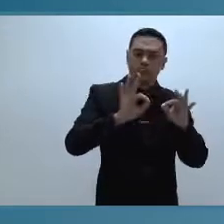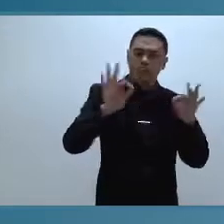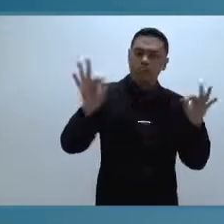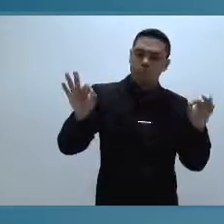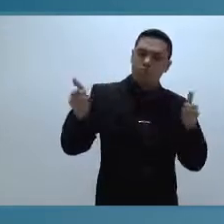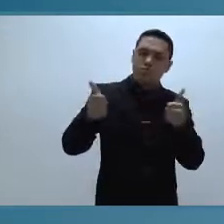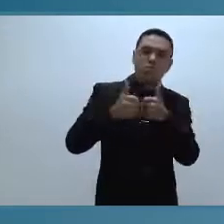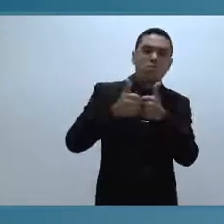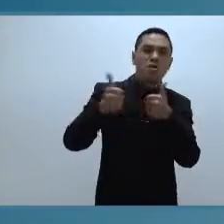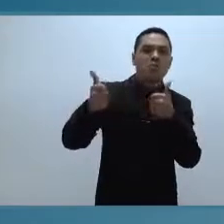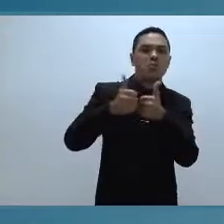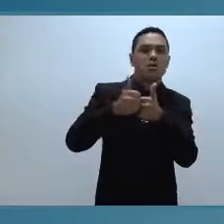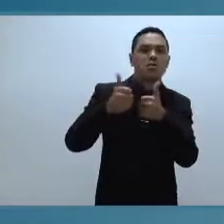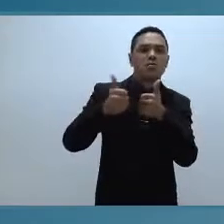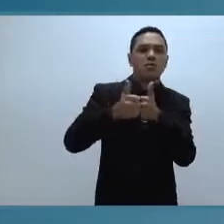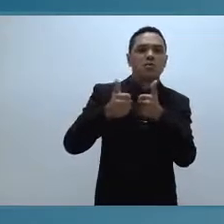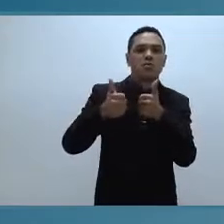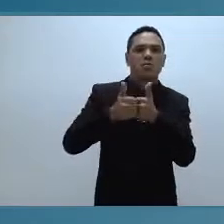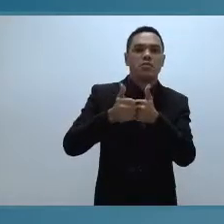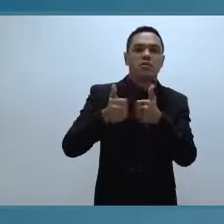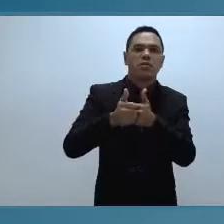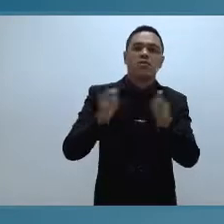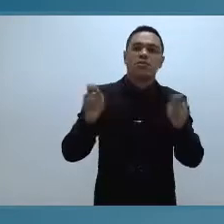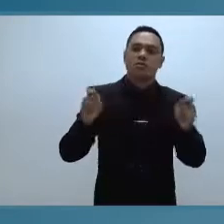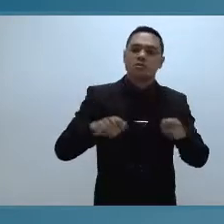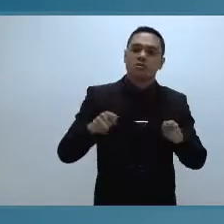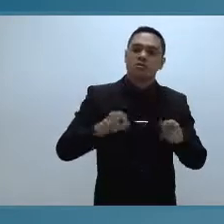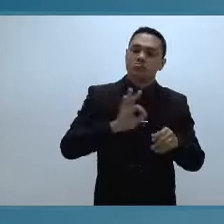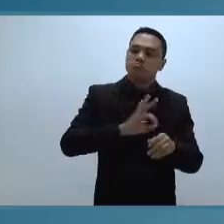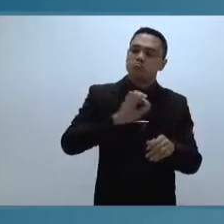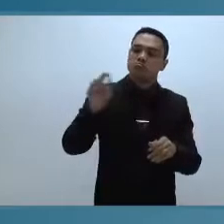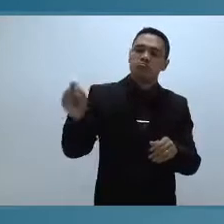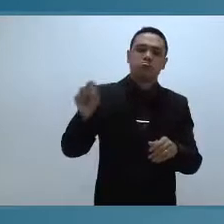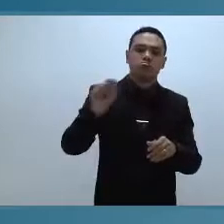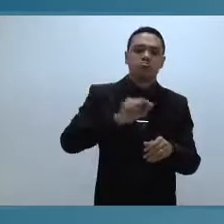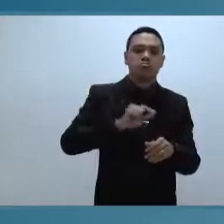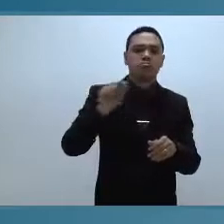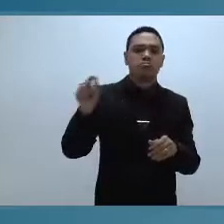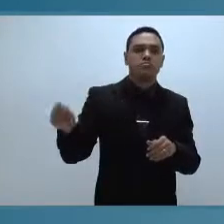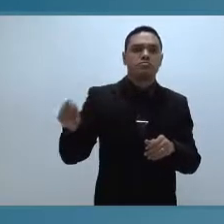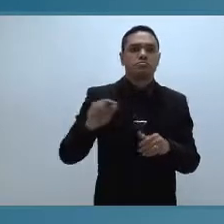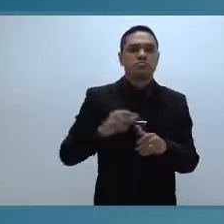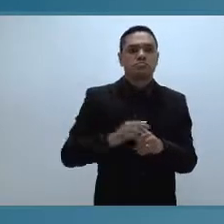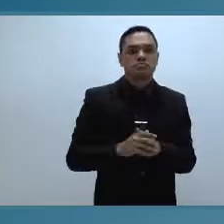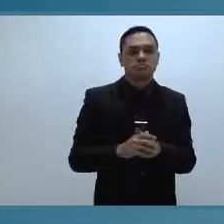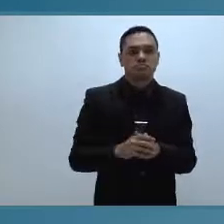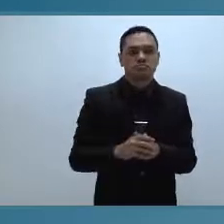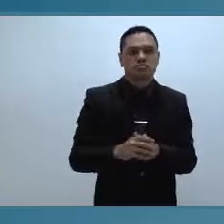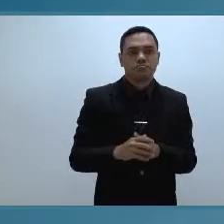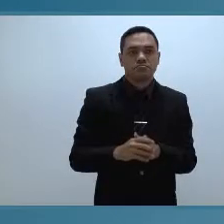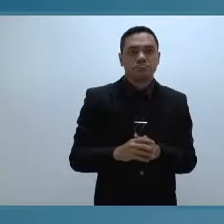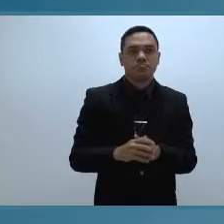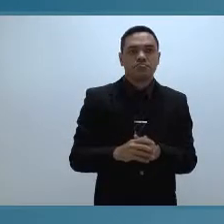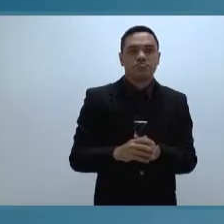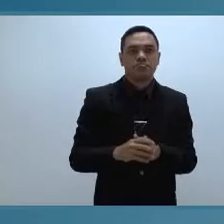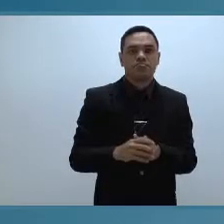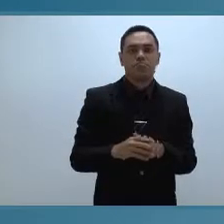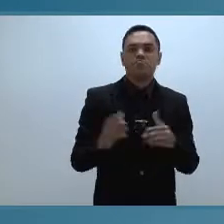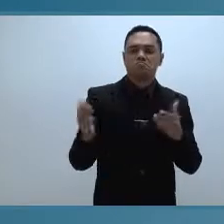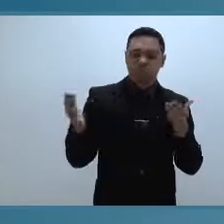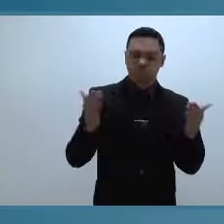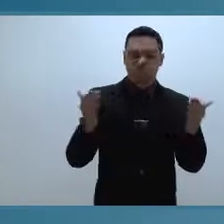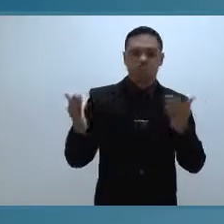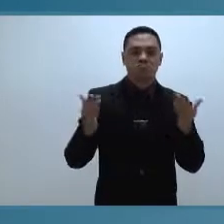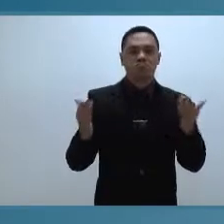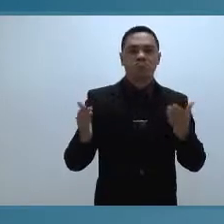quilômetros, conforme a consulta formulada no site do Rota Marcos, portanto, dentro do parâmetro do que dispõe o artigo